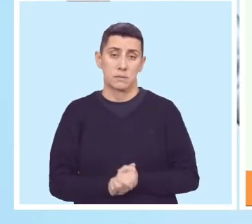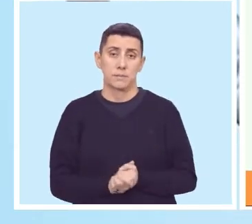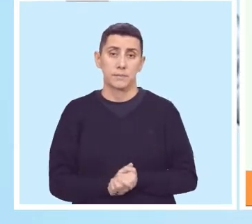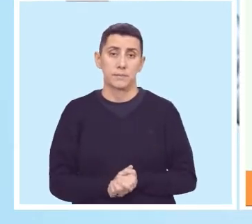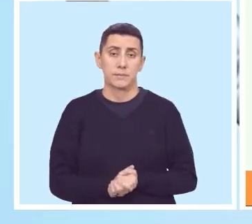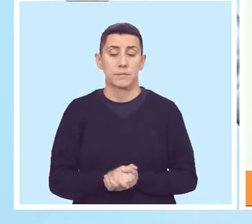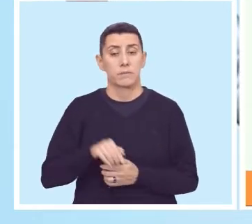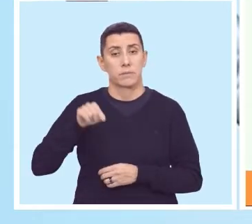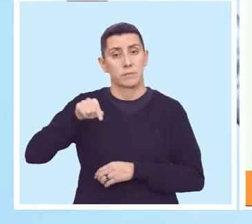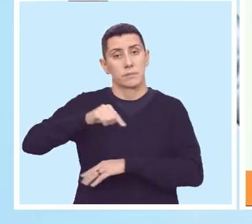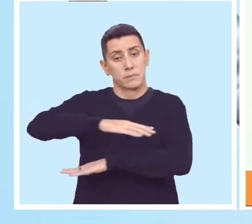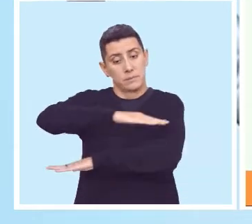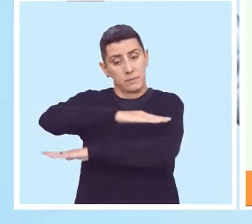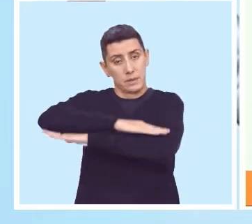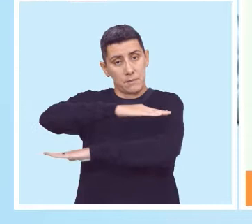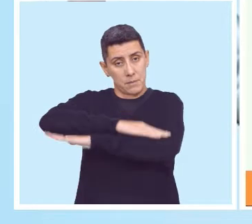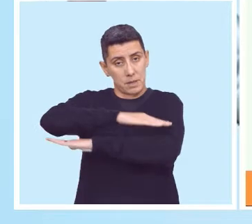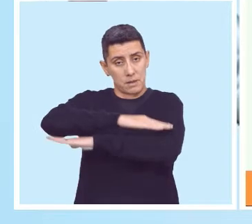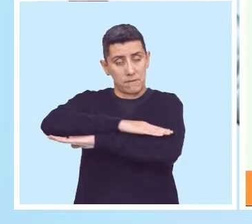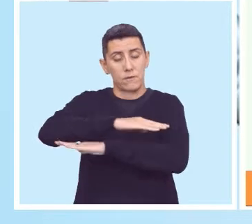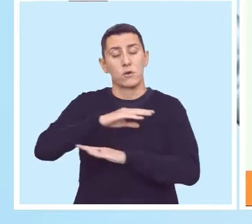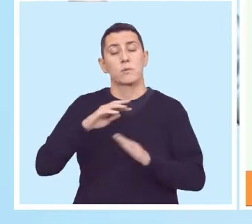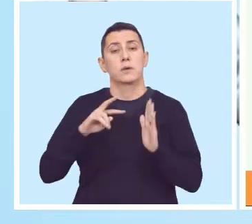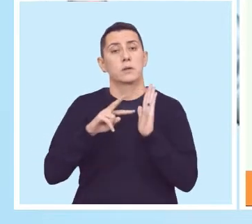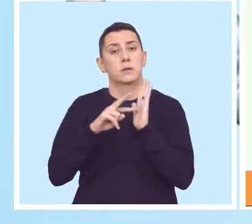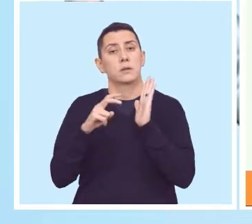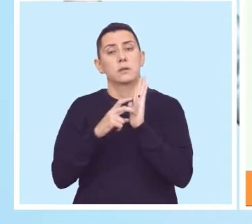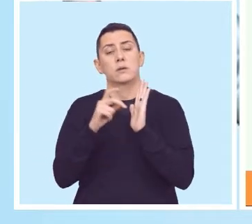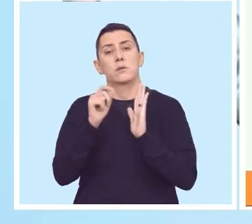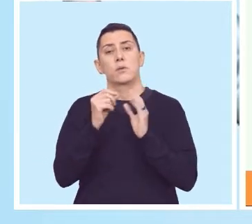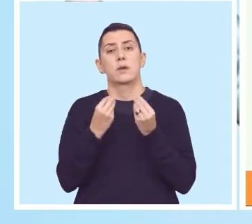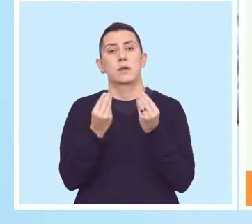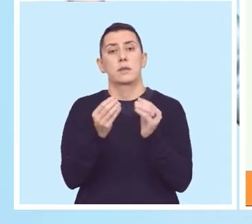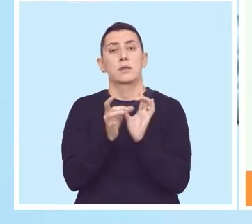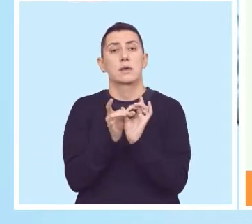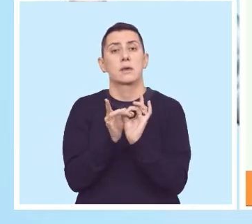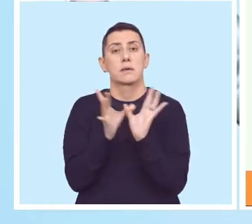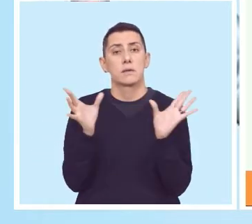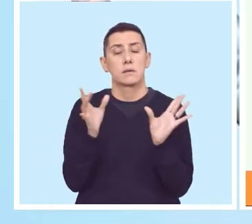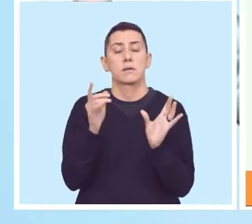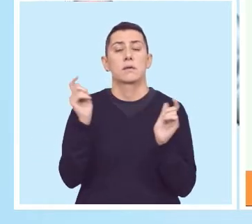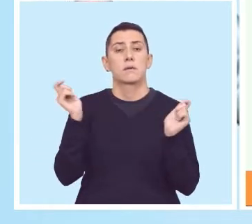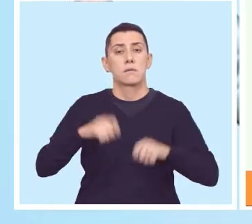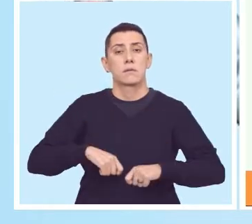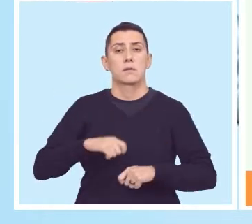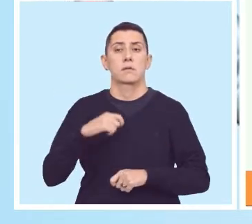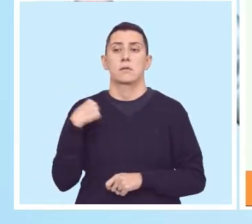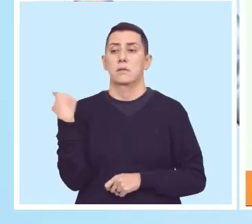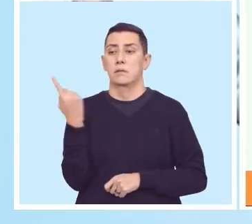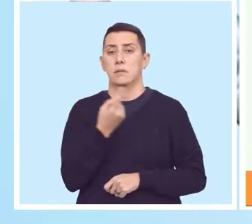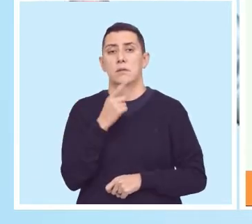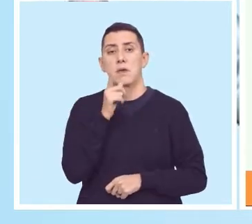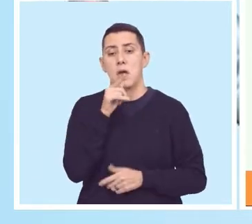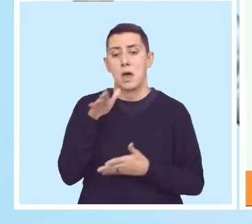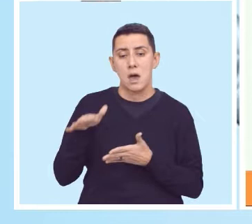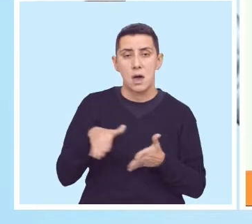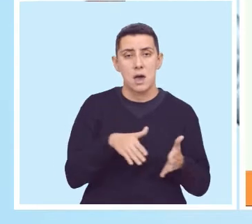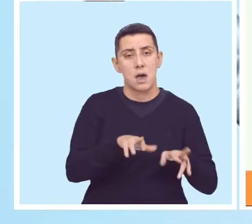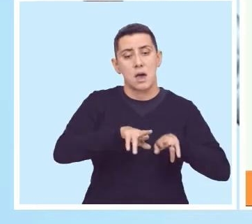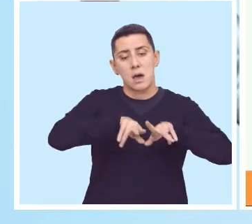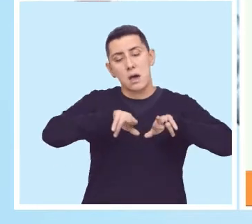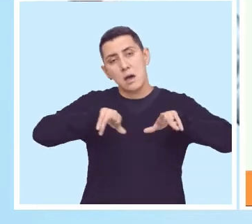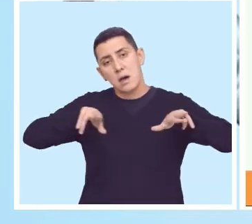ela seja uma plataforma que permita com que diversos rios ou igarapés possam